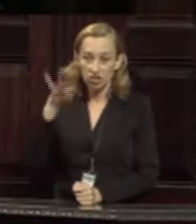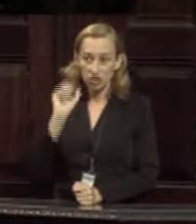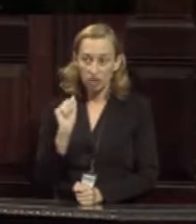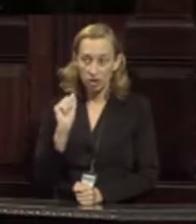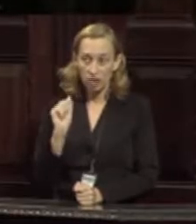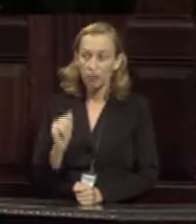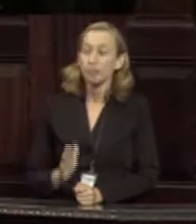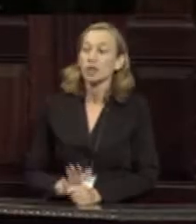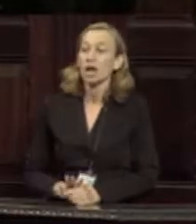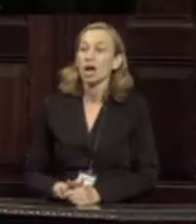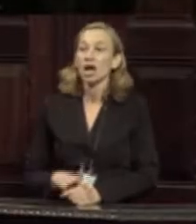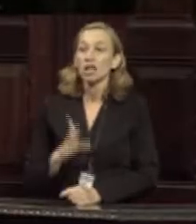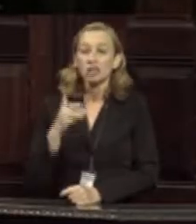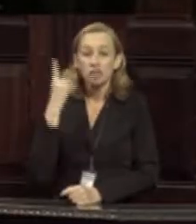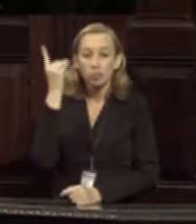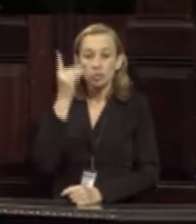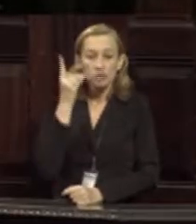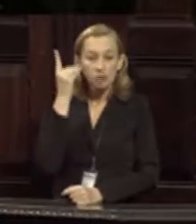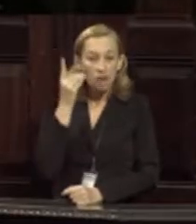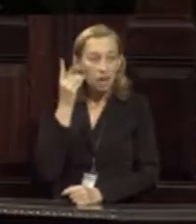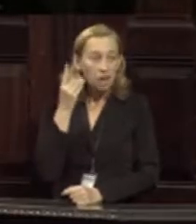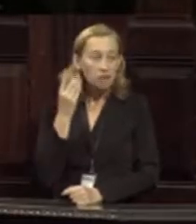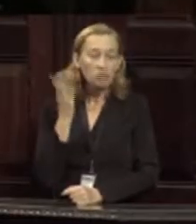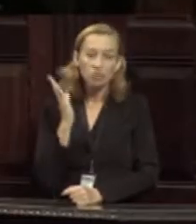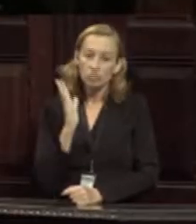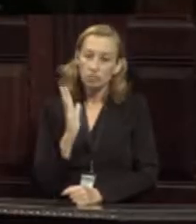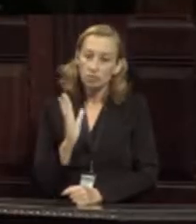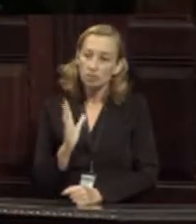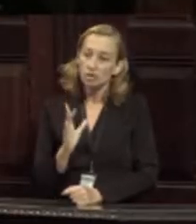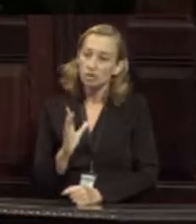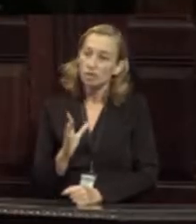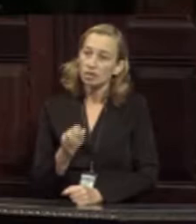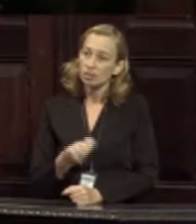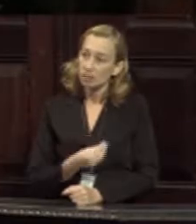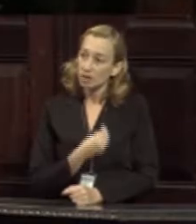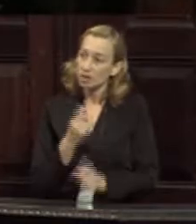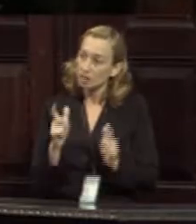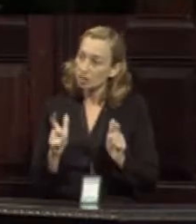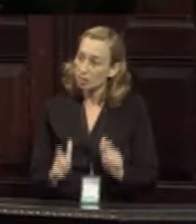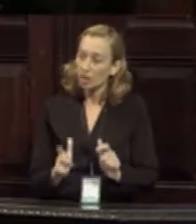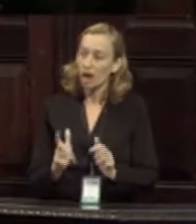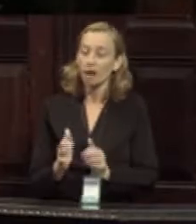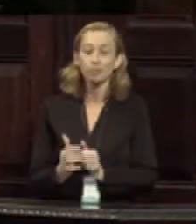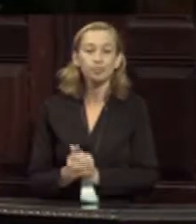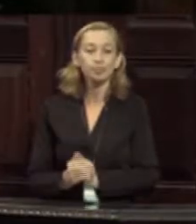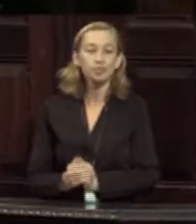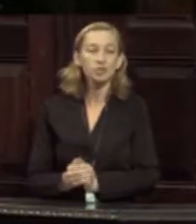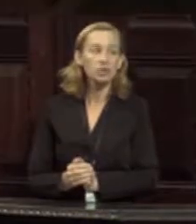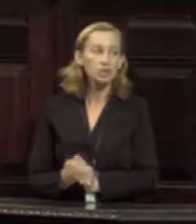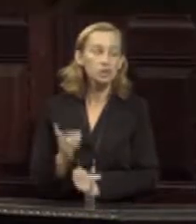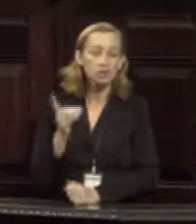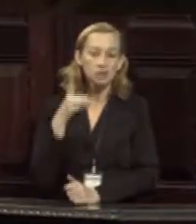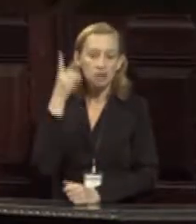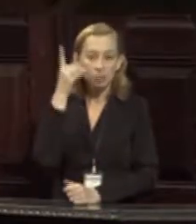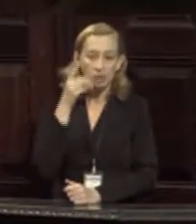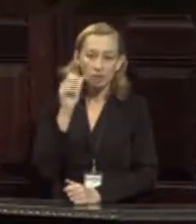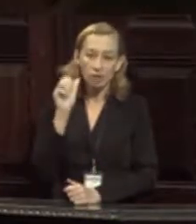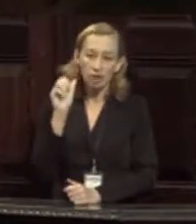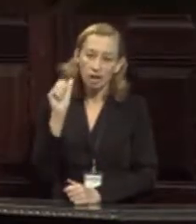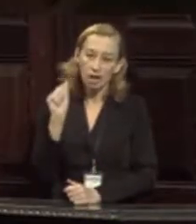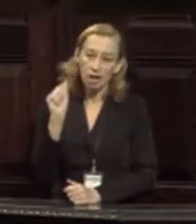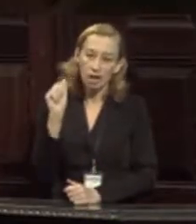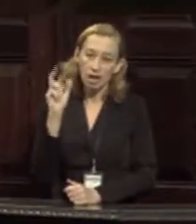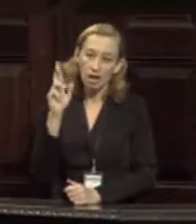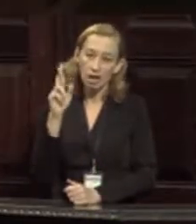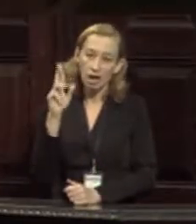senhores deputados ainda presentes, deputado Carlos Osório,